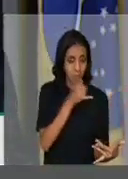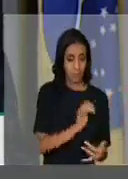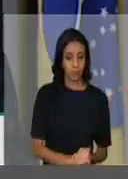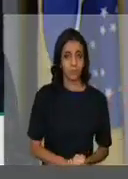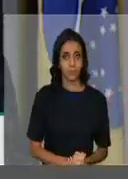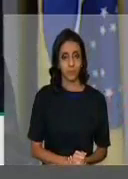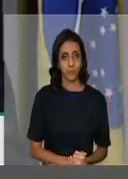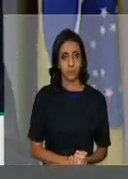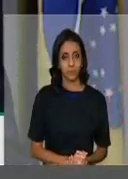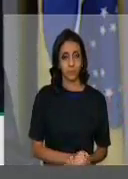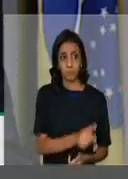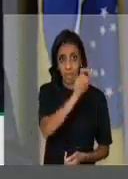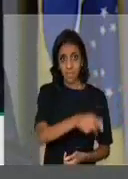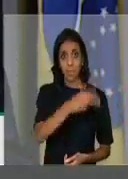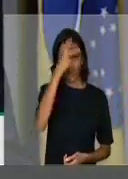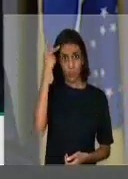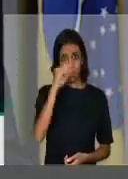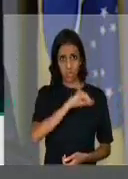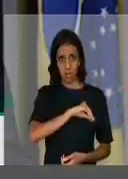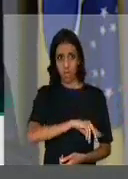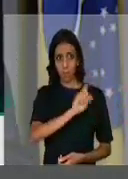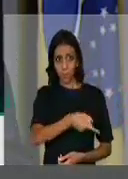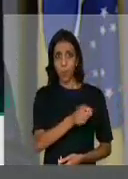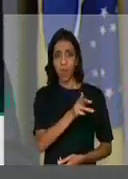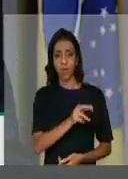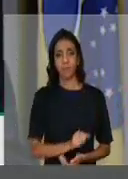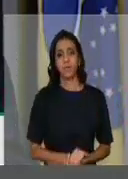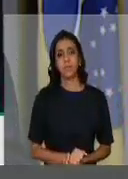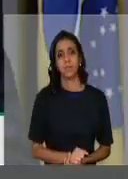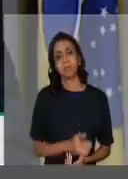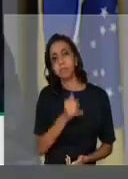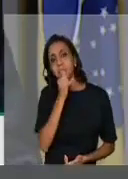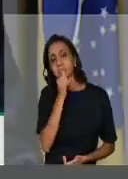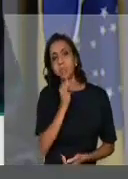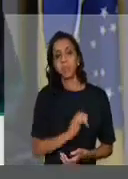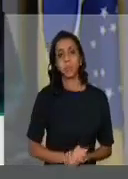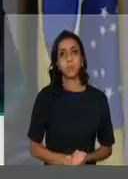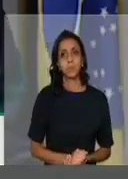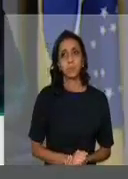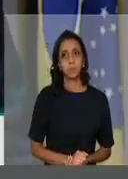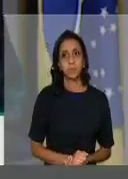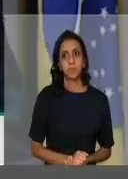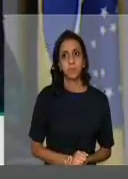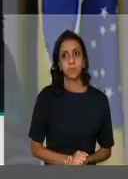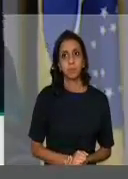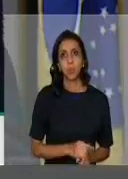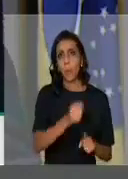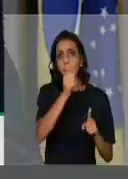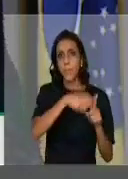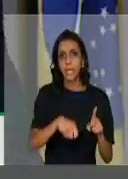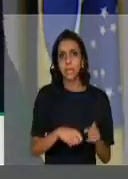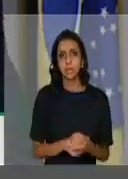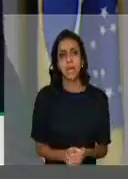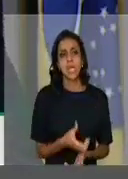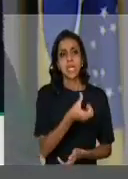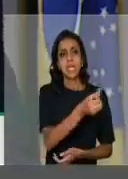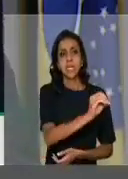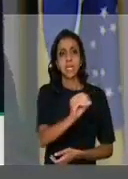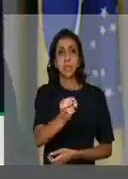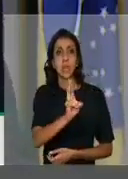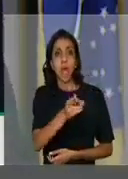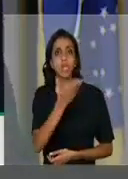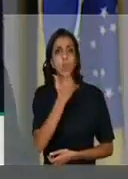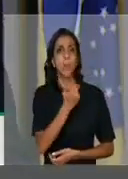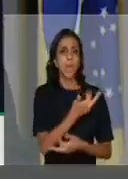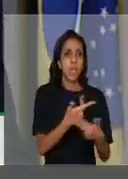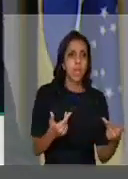explicação didática, que gaste na sua conta mensal